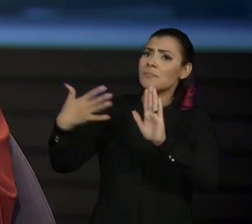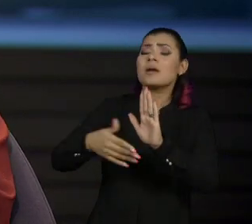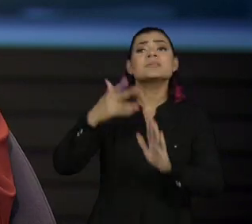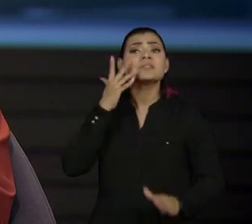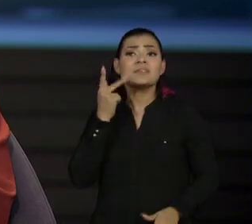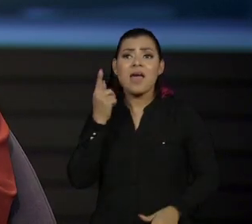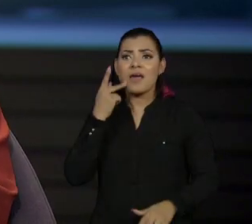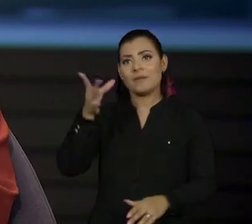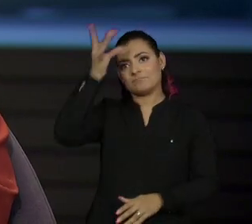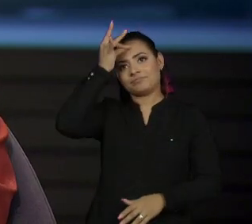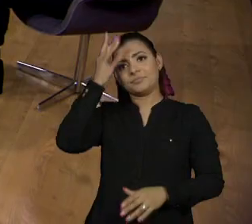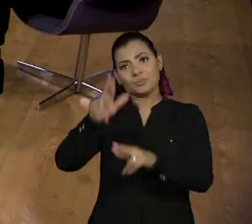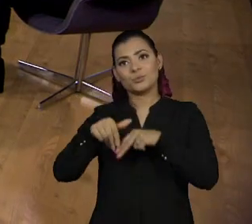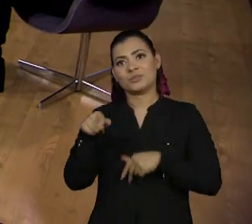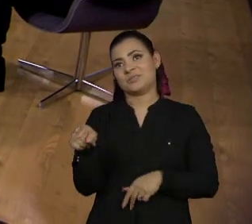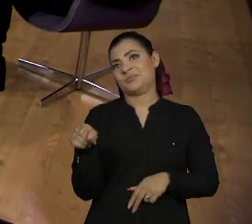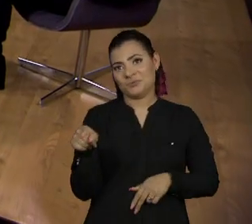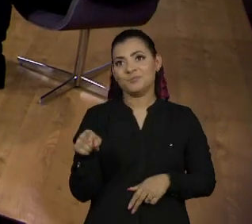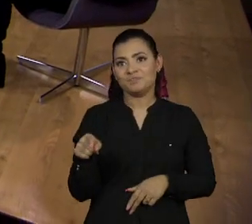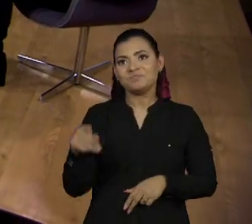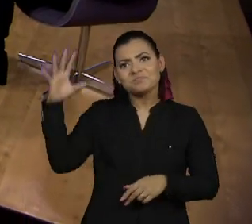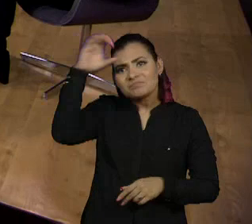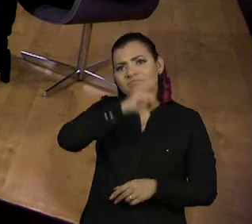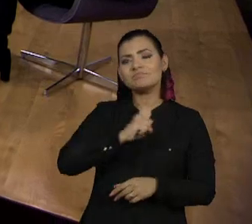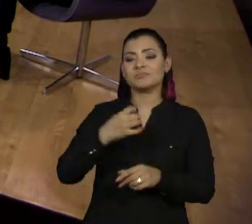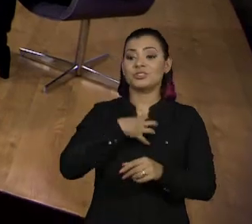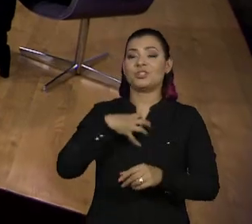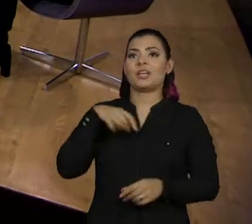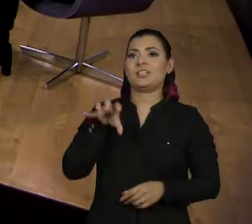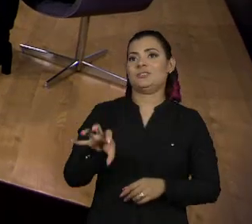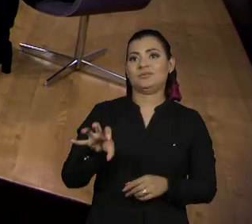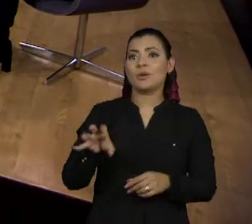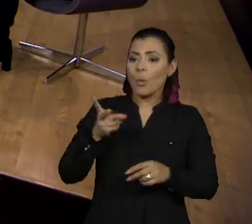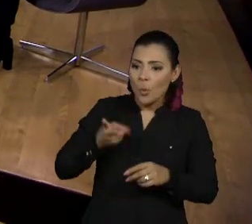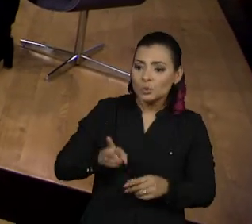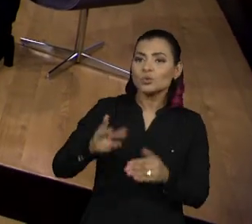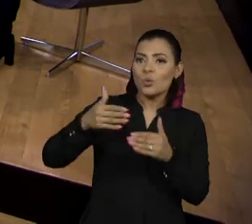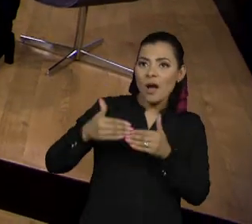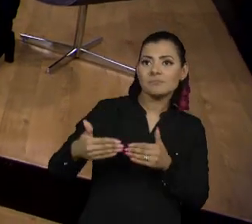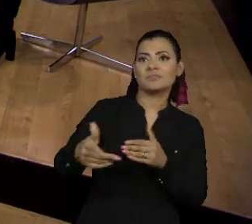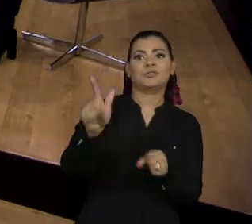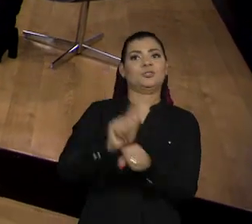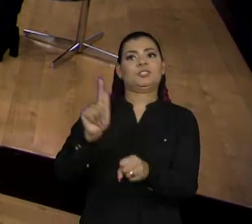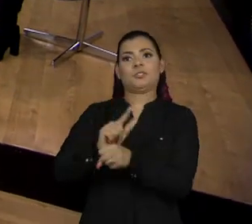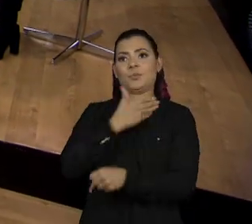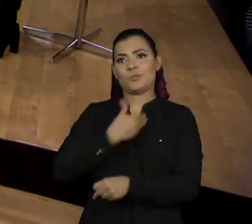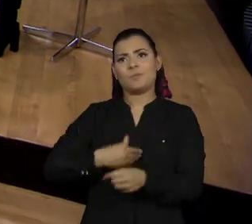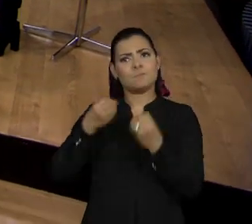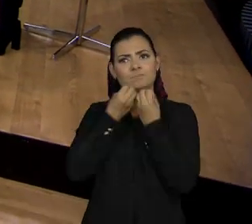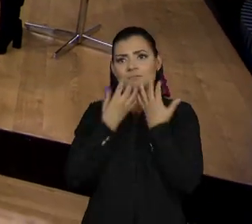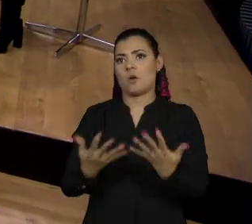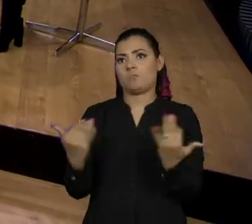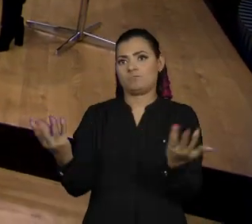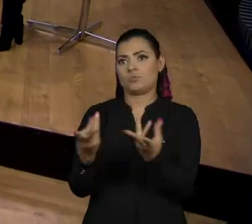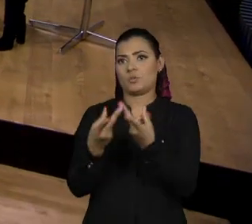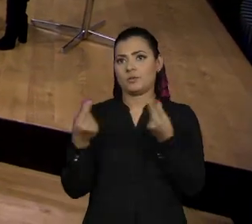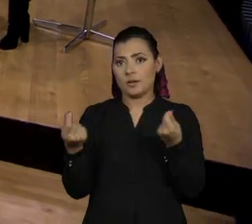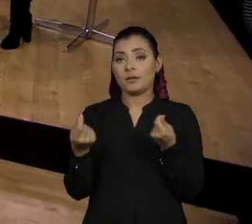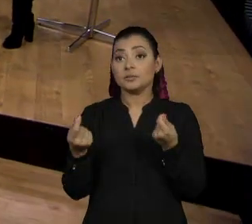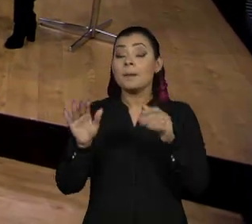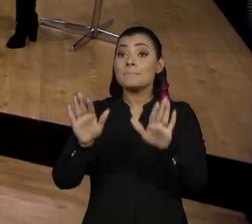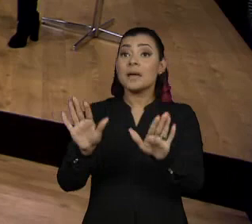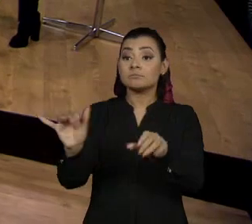cearense fica também por esse aprendizado de que continuidade em gestão pública faz diferença. Agora, com relação